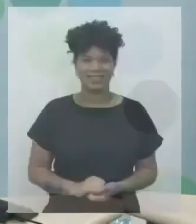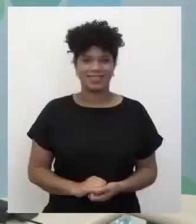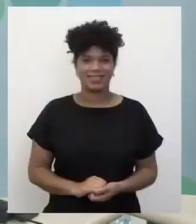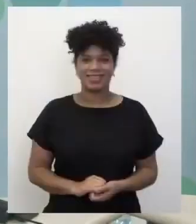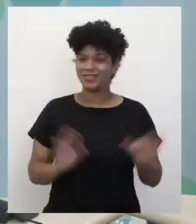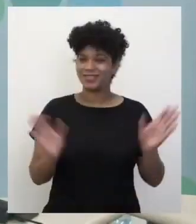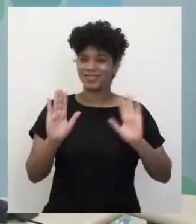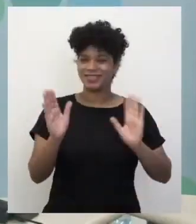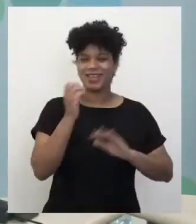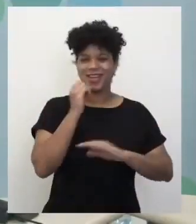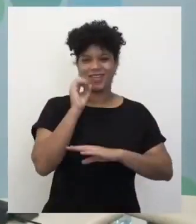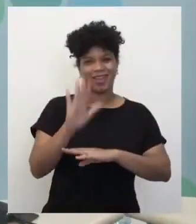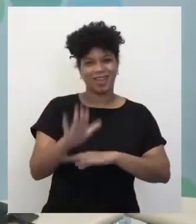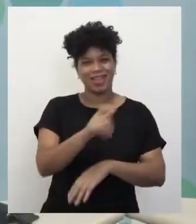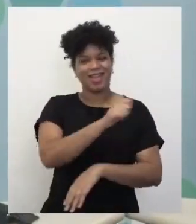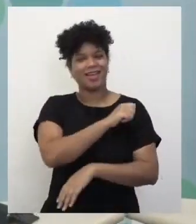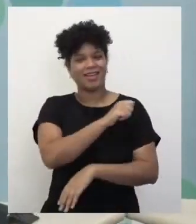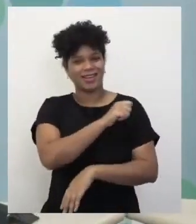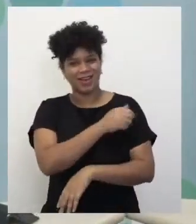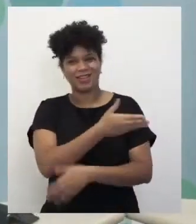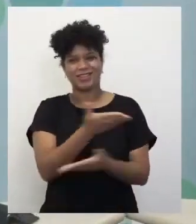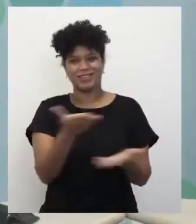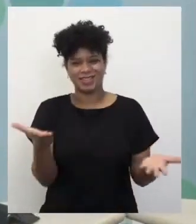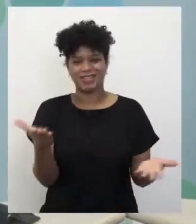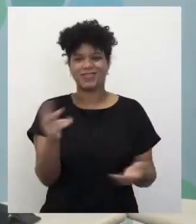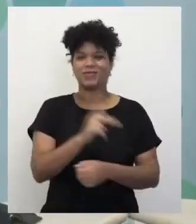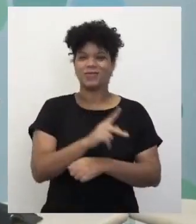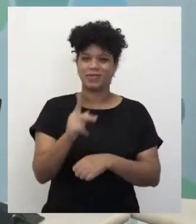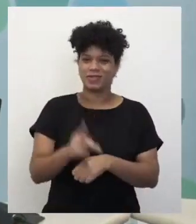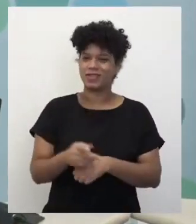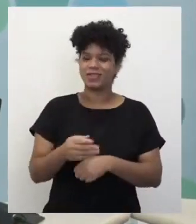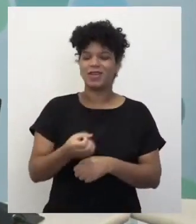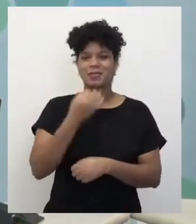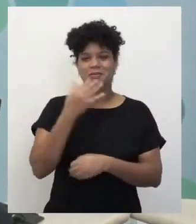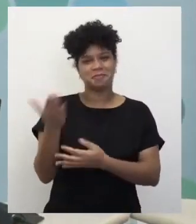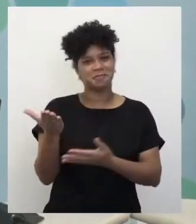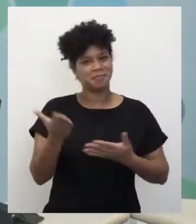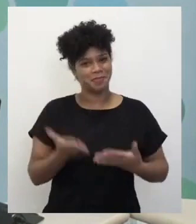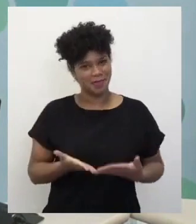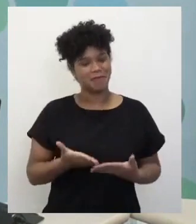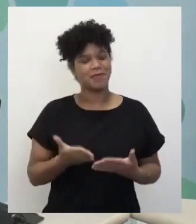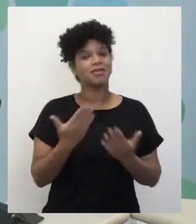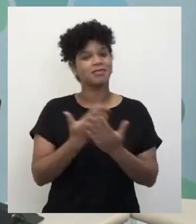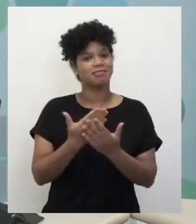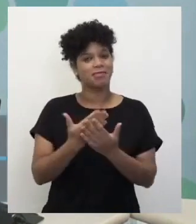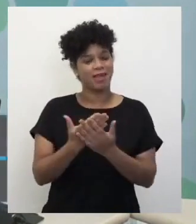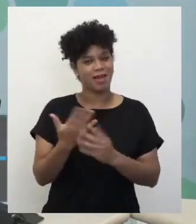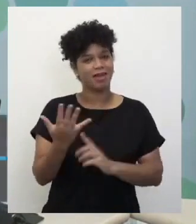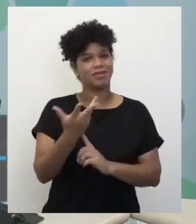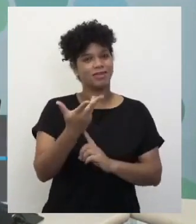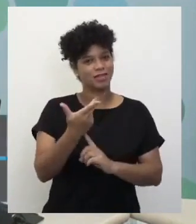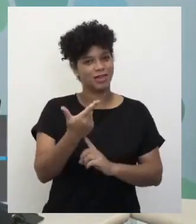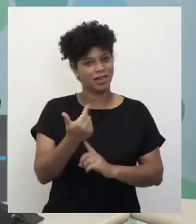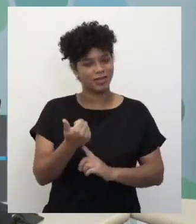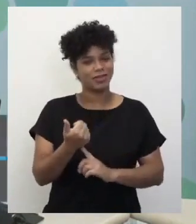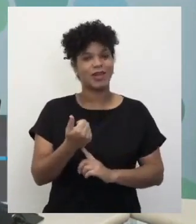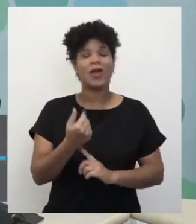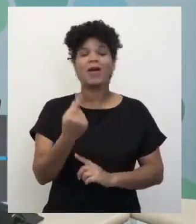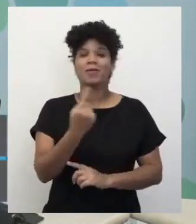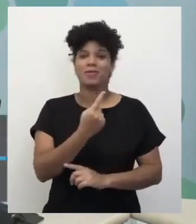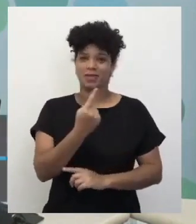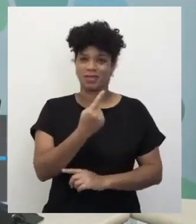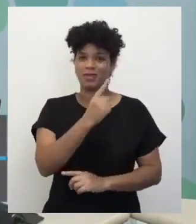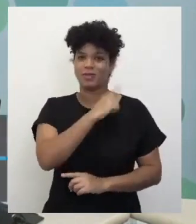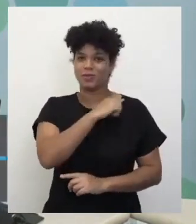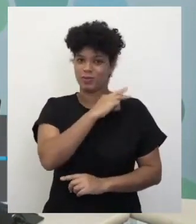Boa tarde, alunos, alunas, professores, sejam bem-vindos a mais uma aula de arte, primeira série de um ensino médio. Hoje a